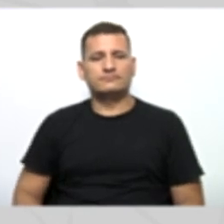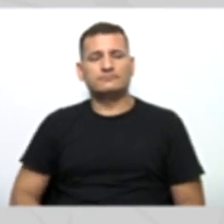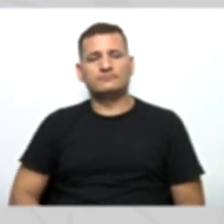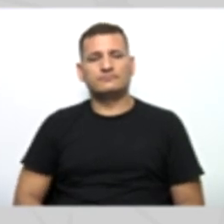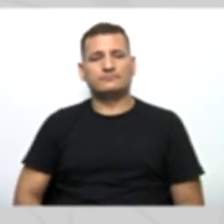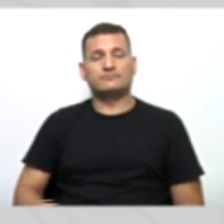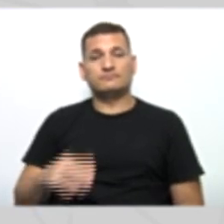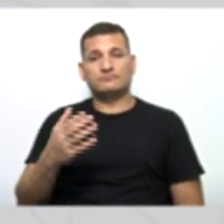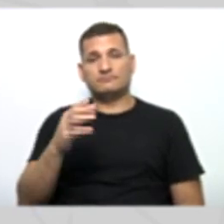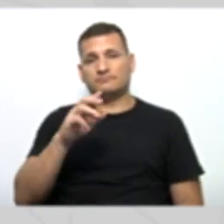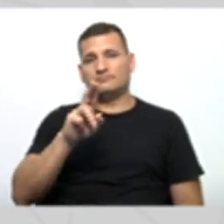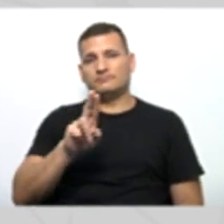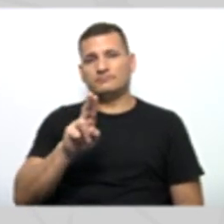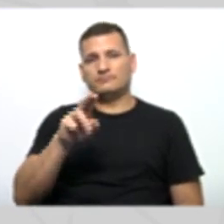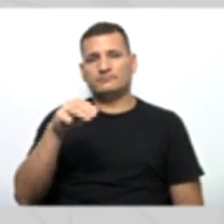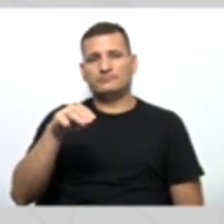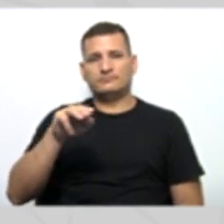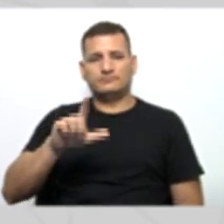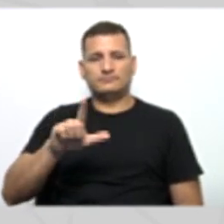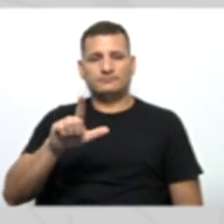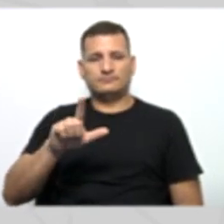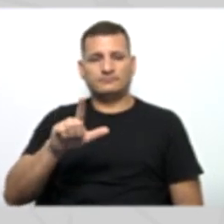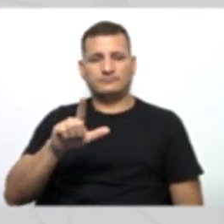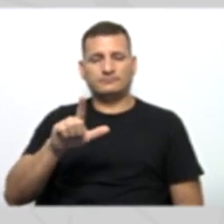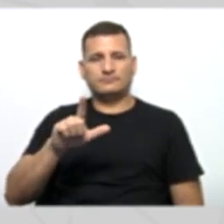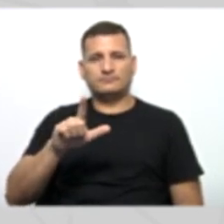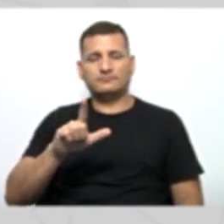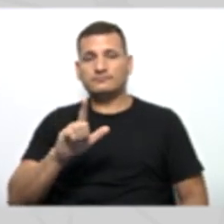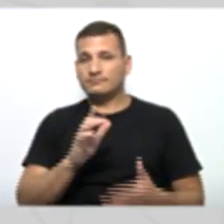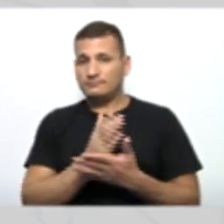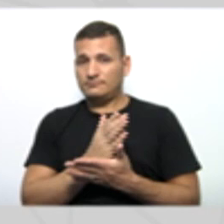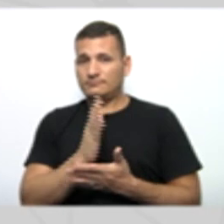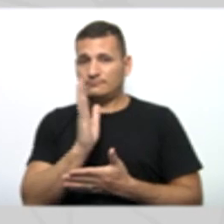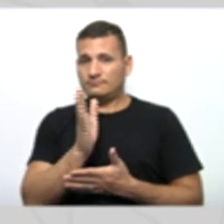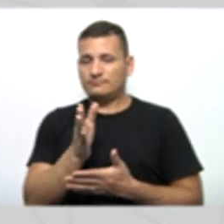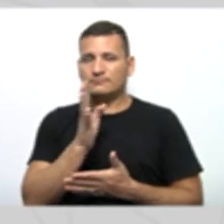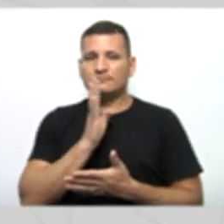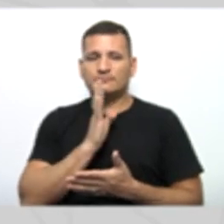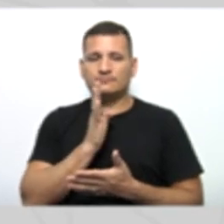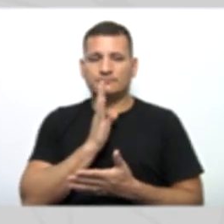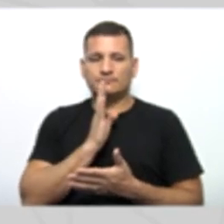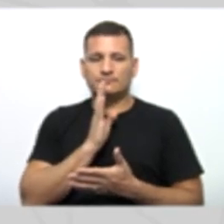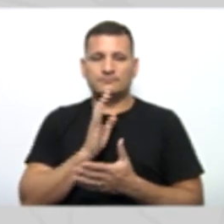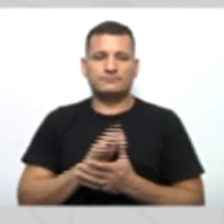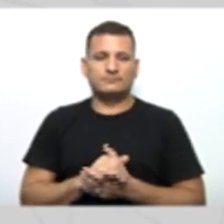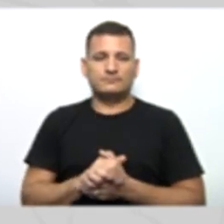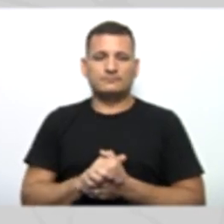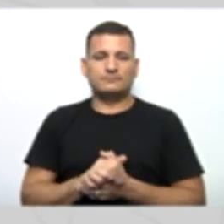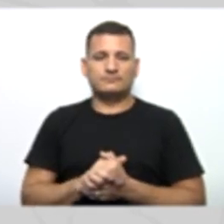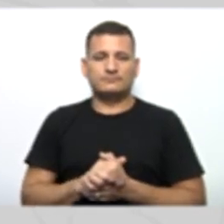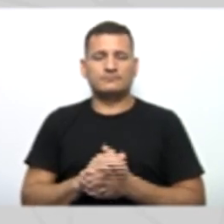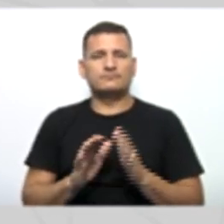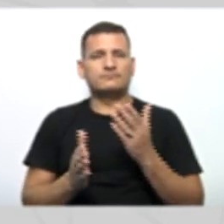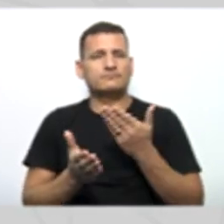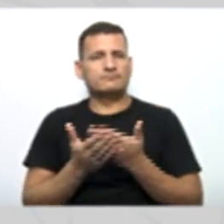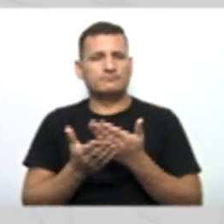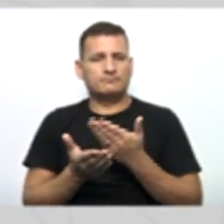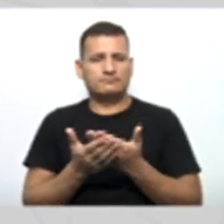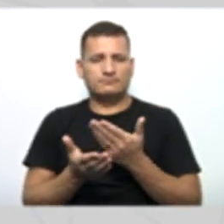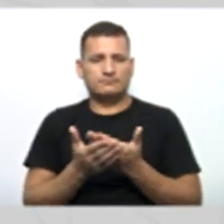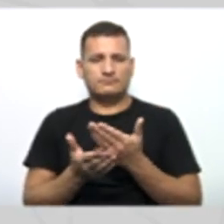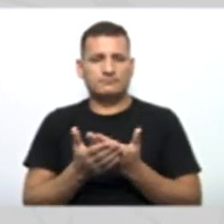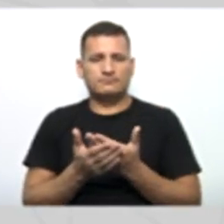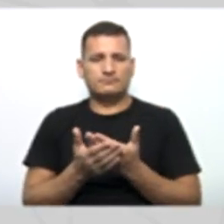Diagrama UML, ó, certo? Alguns vocês já conhecem, certo? Para efeito de estudo,